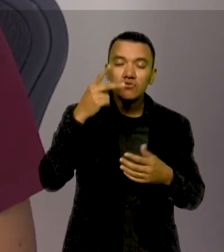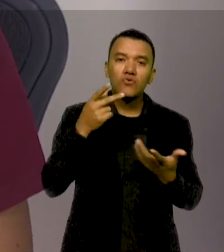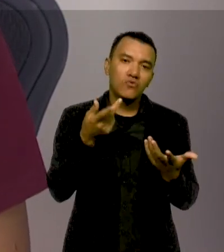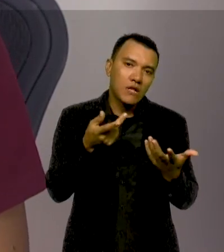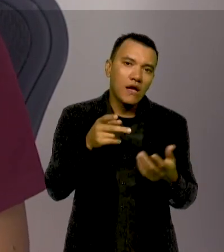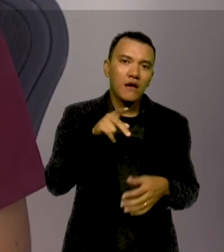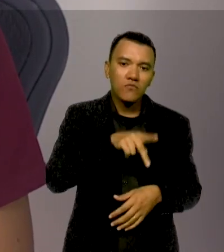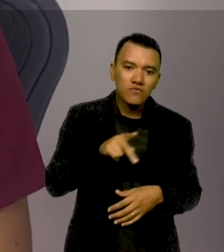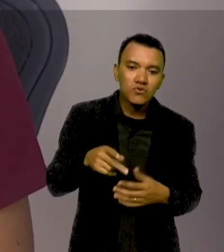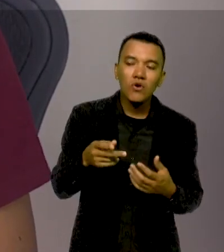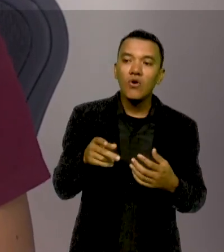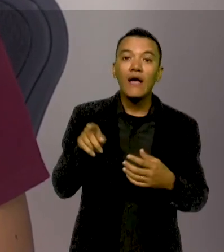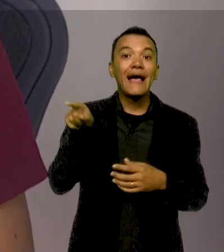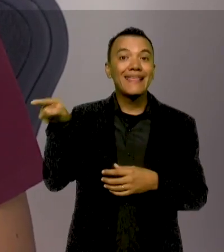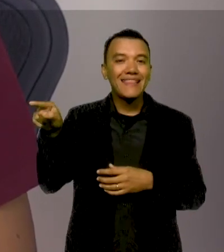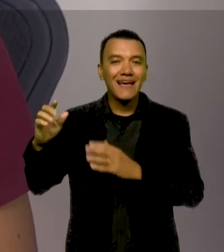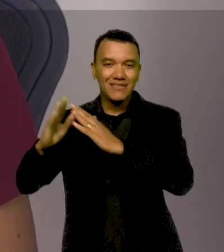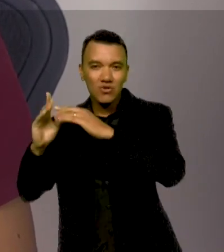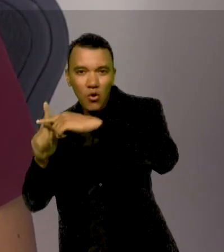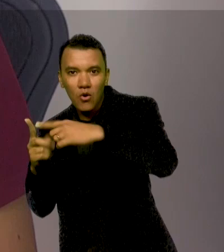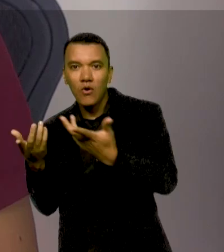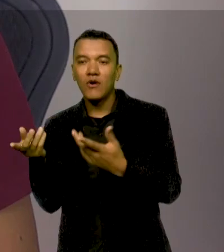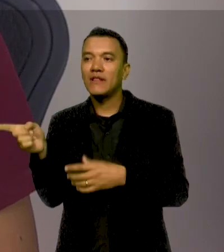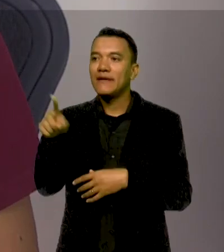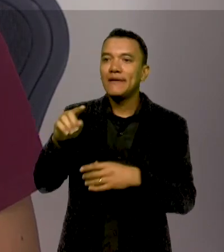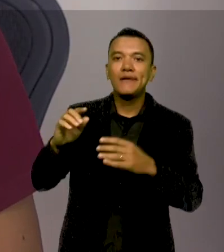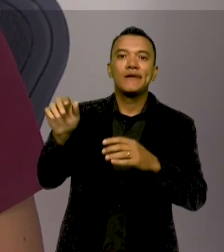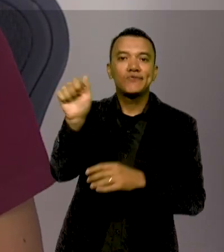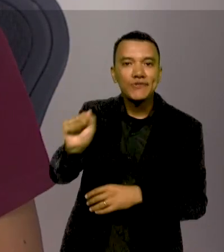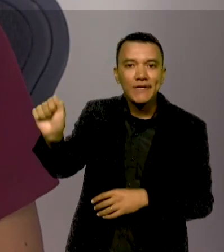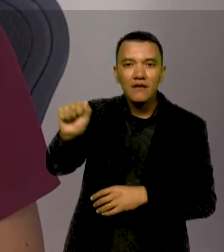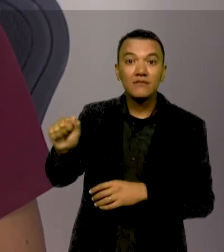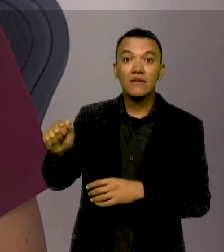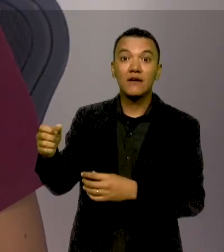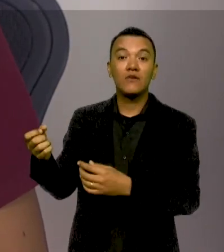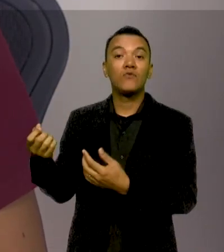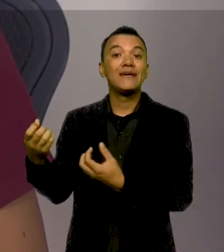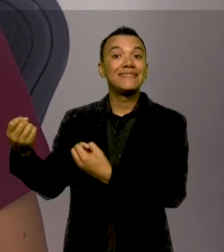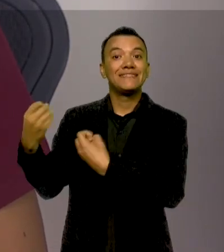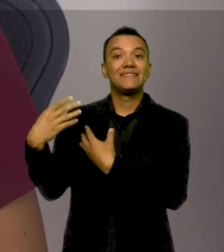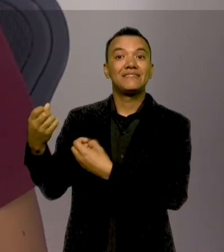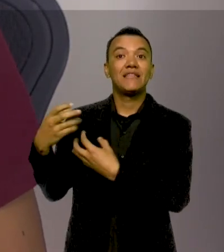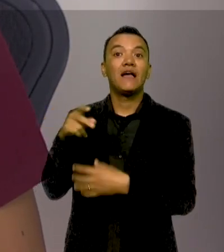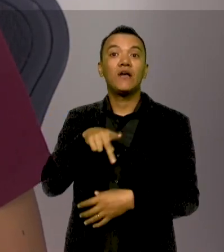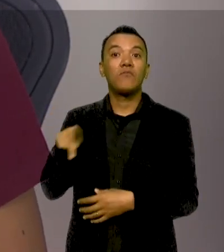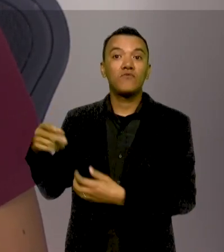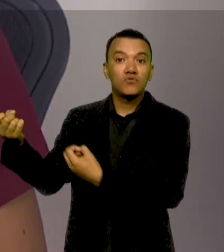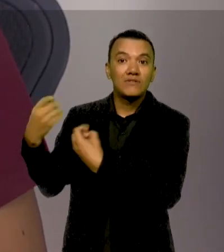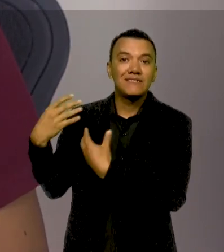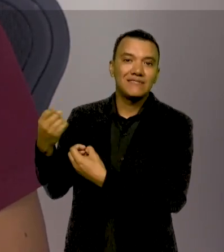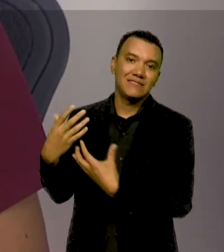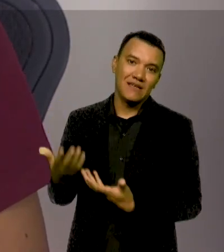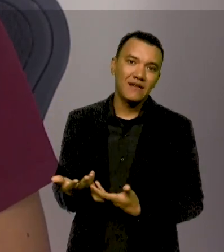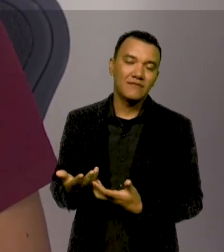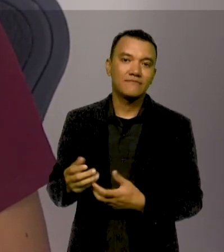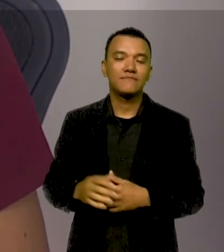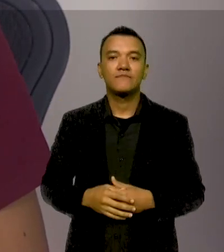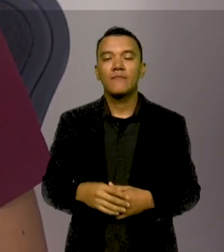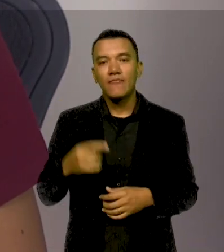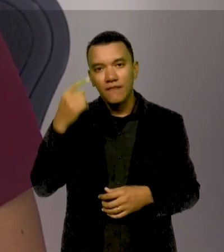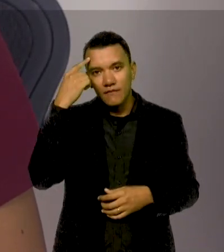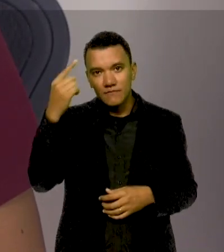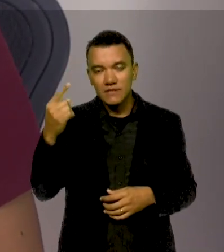que começam a ensinar os professores, né? E aí a gente tem a referência da Valéria Everton, que era uma